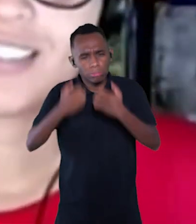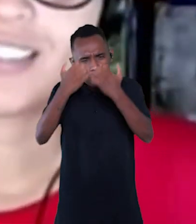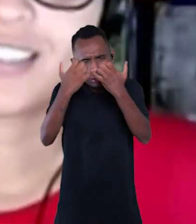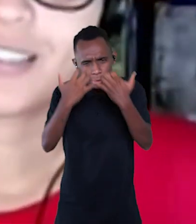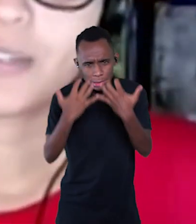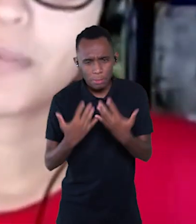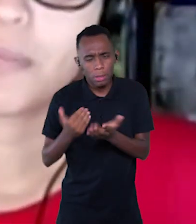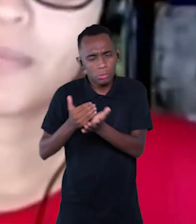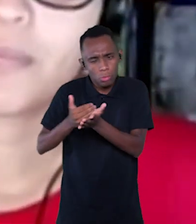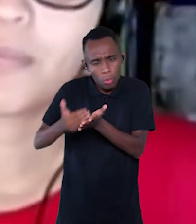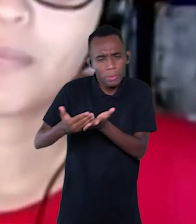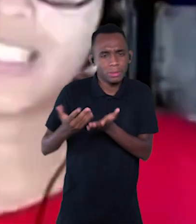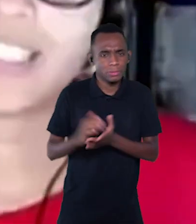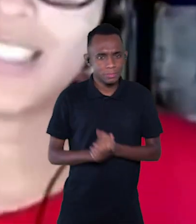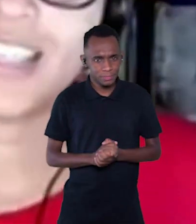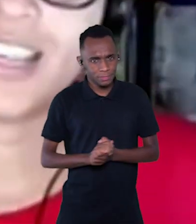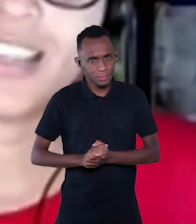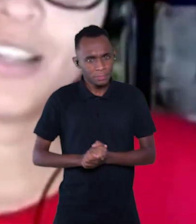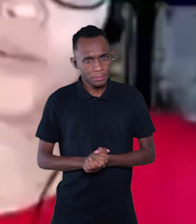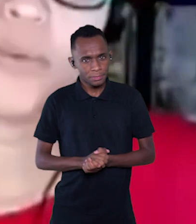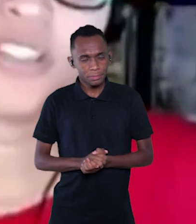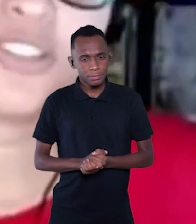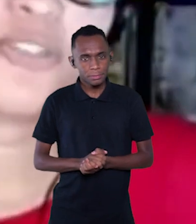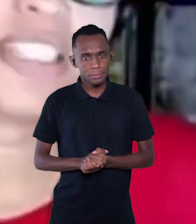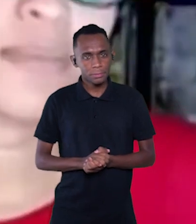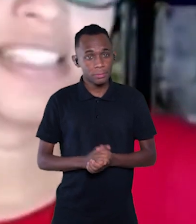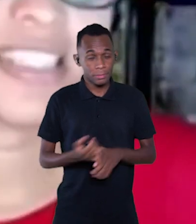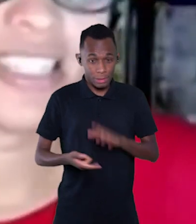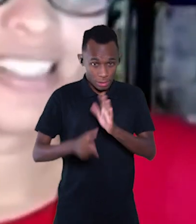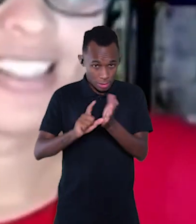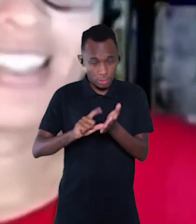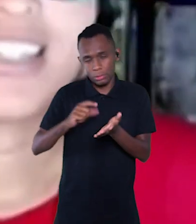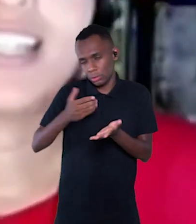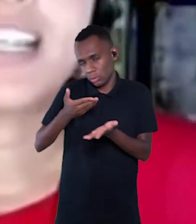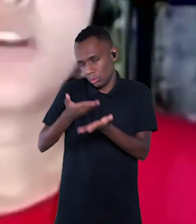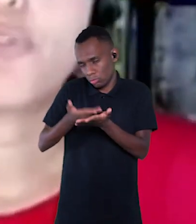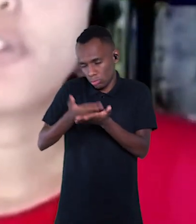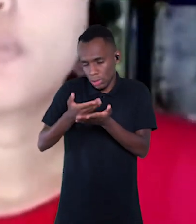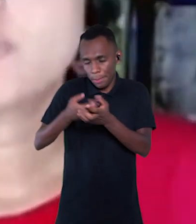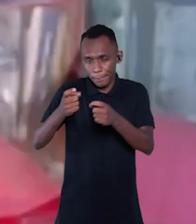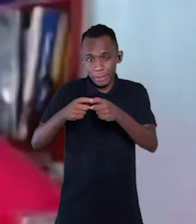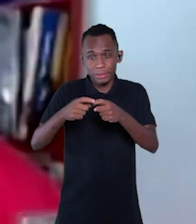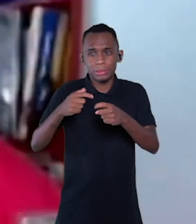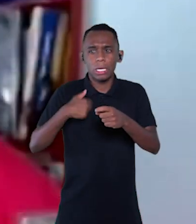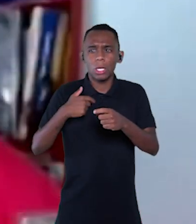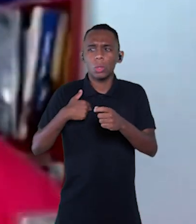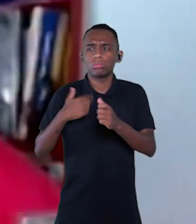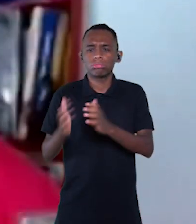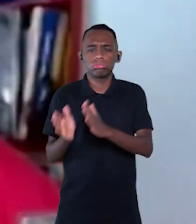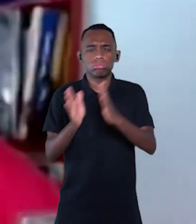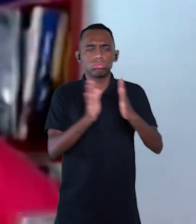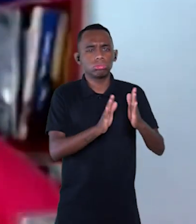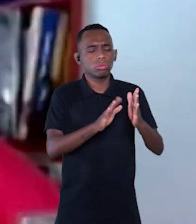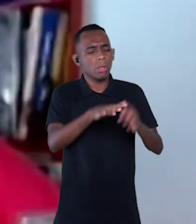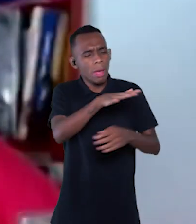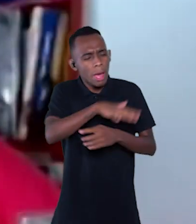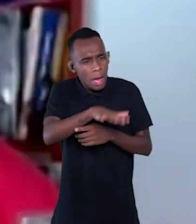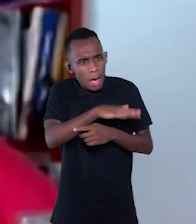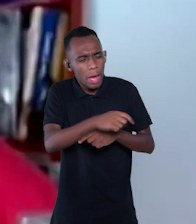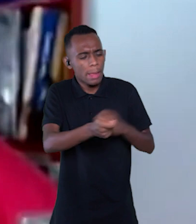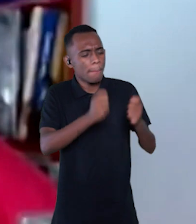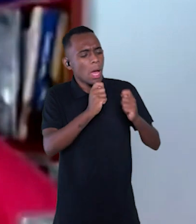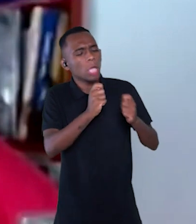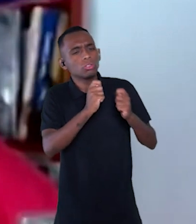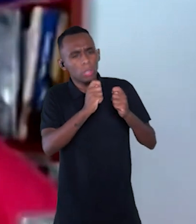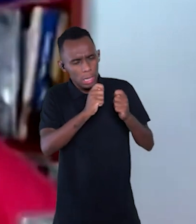início da sua trajetória. Sim, eu antes de fazer medicina, eu fiz um tempo de jornalismo, então eu entrei para a